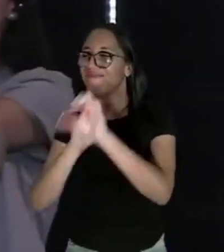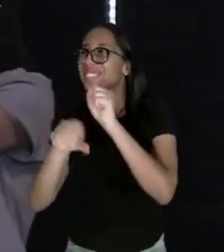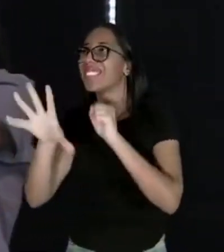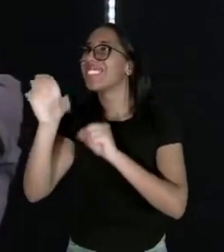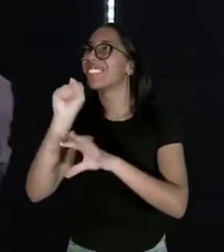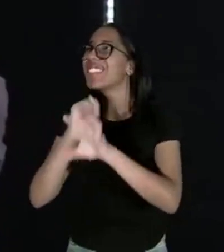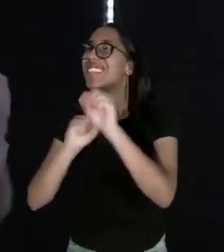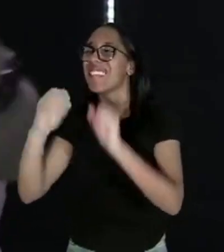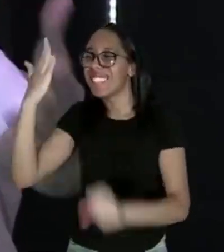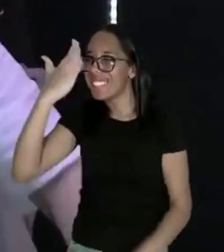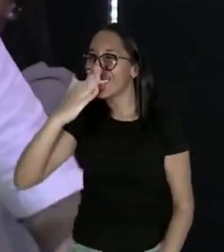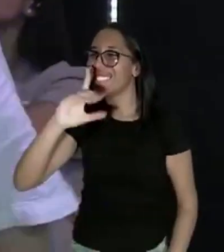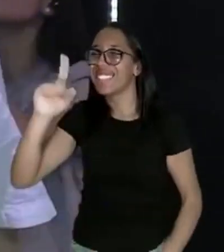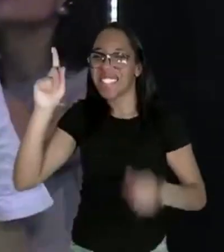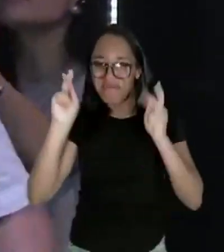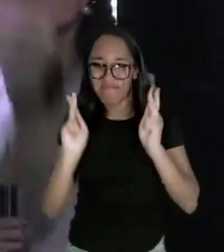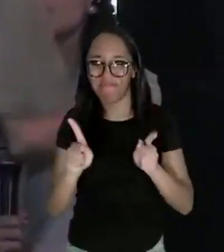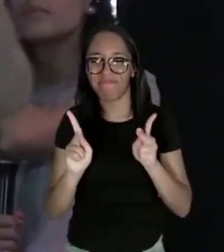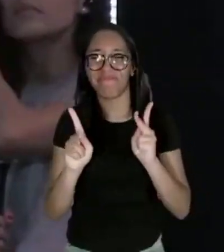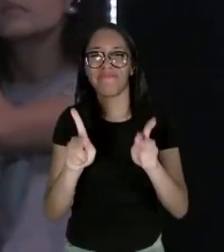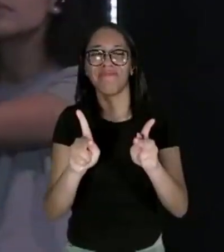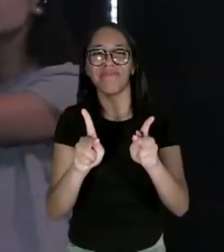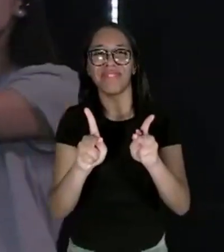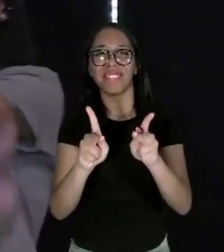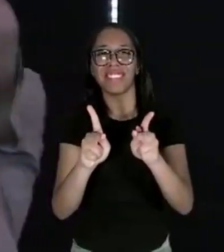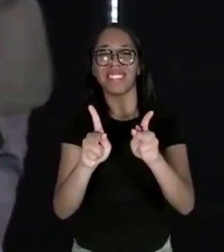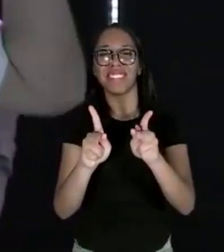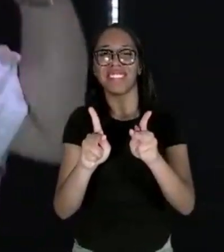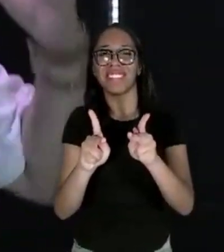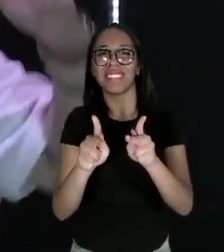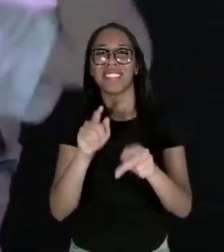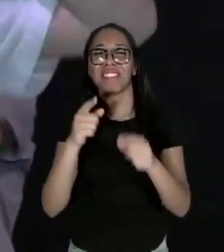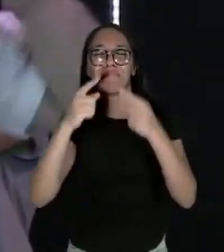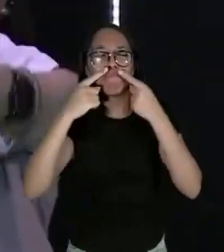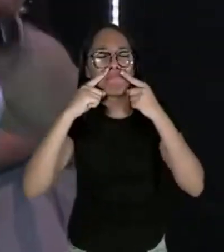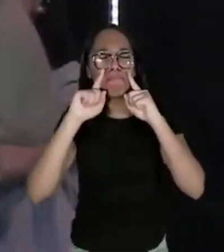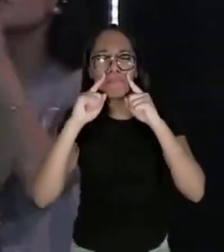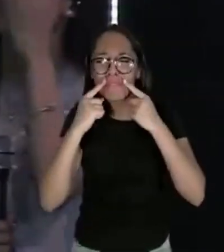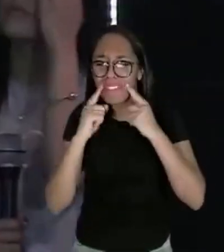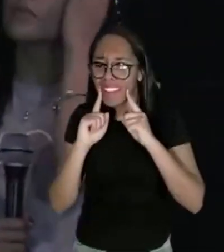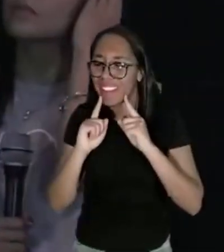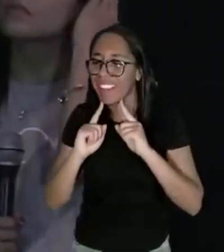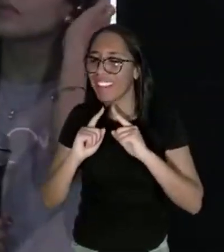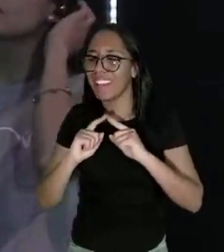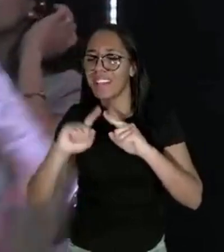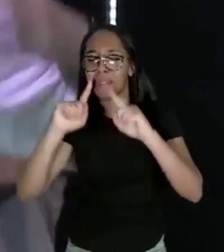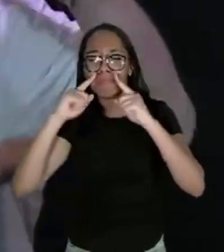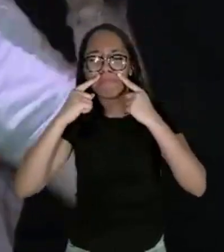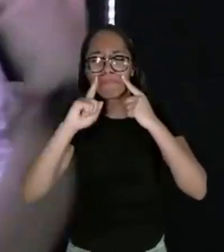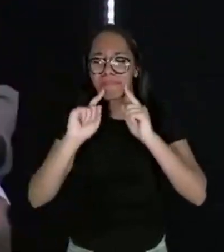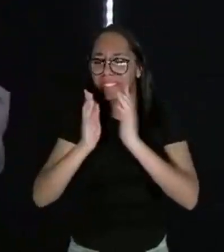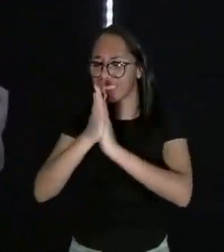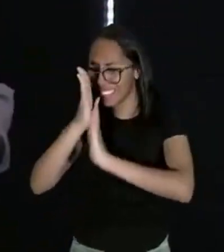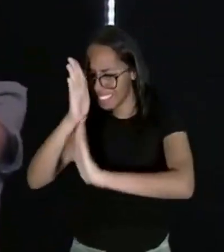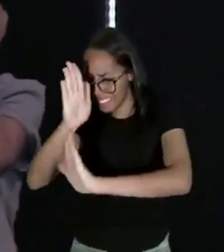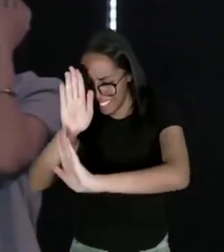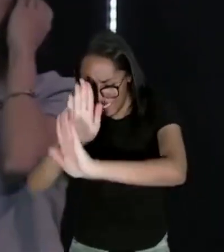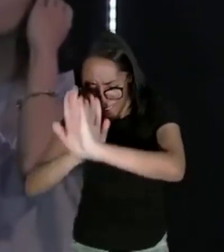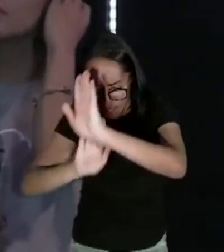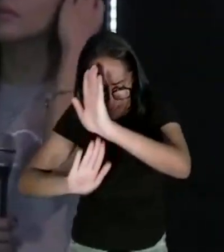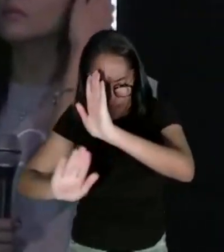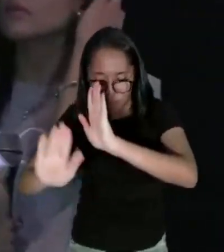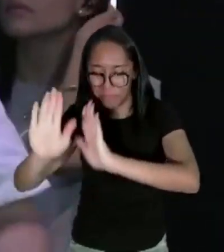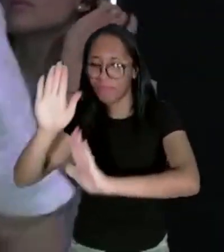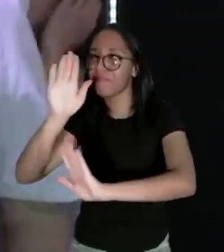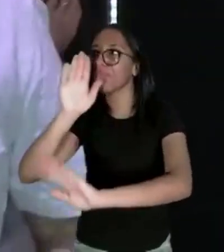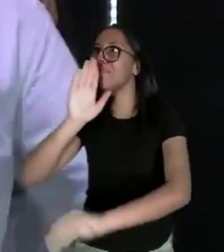era Jesus o tempo todo, era Ele. Você chorava, na hora do louvor, a lágrima derramava, você não estava nem aí se a voz estava